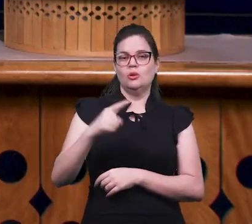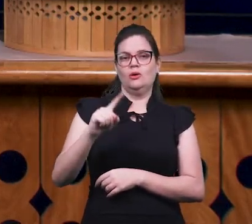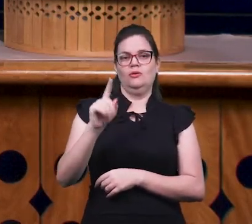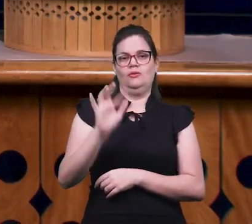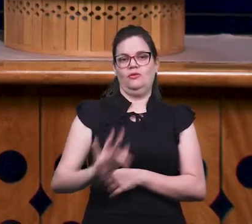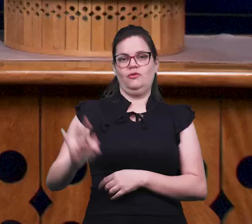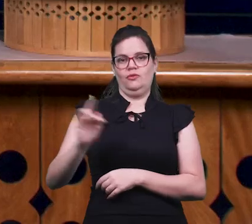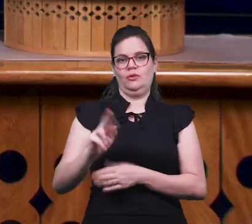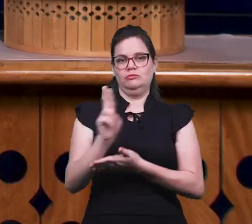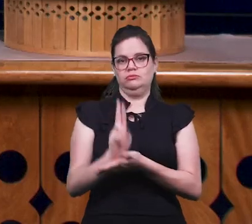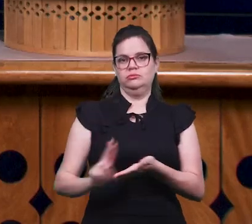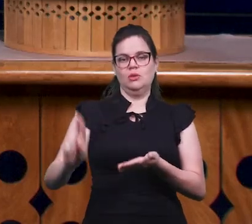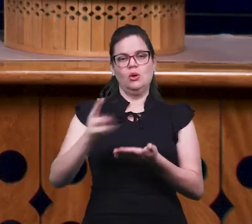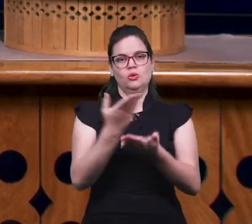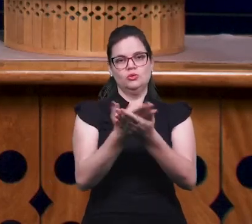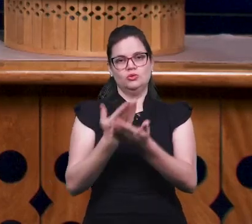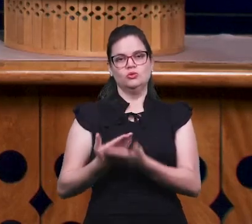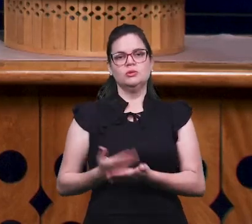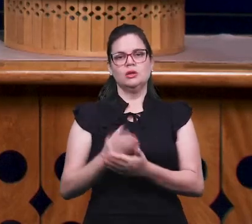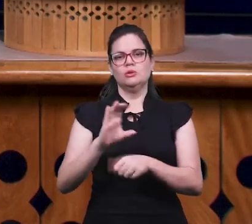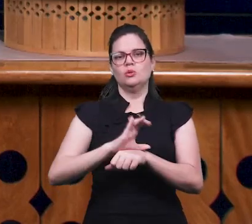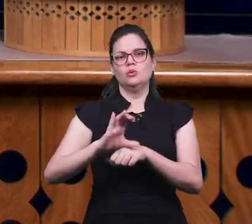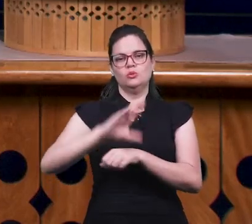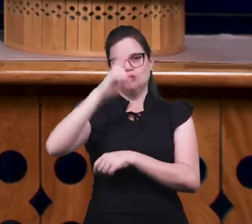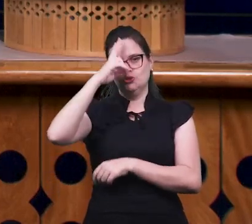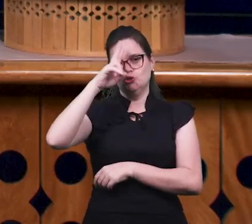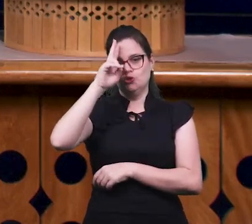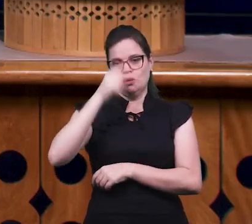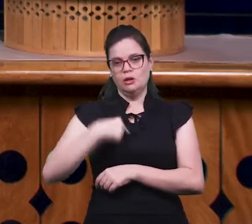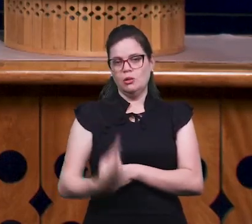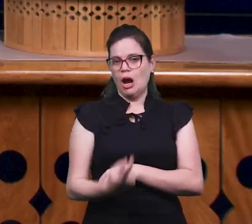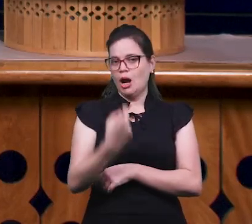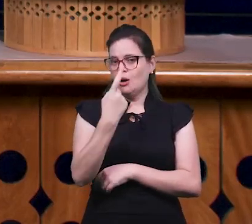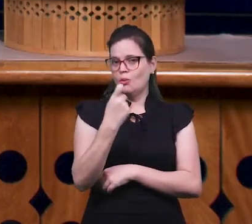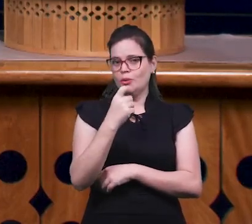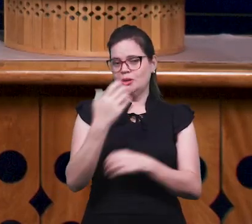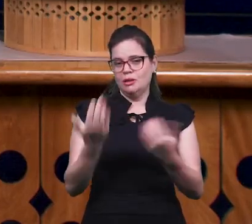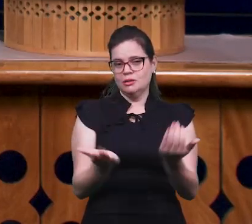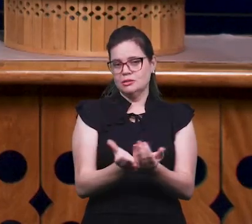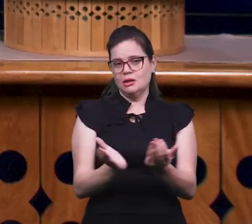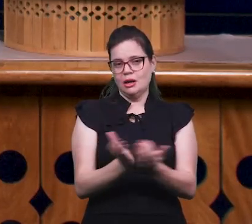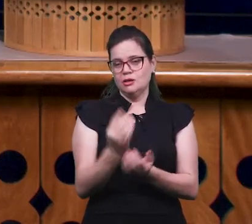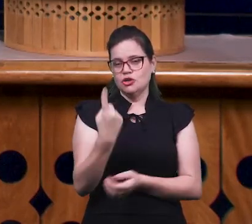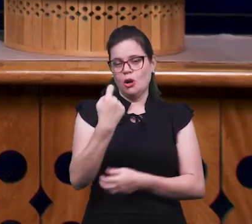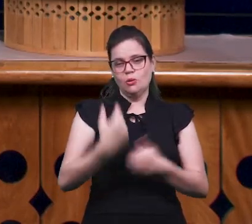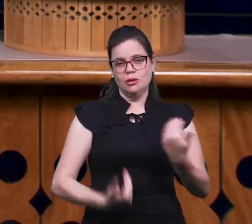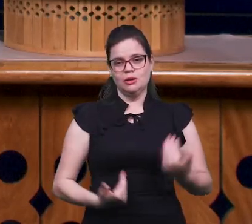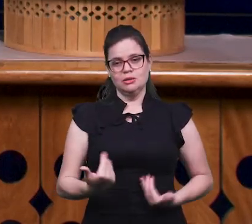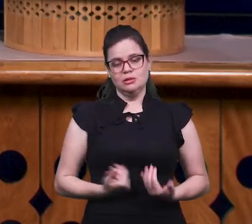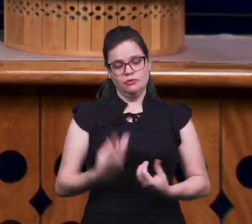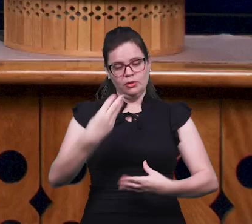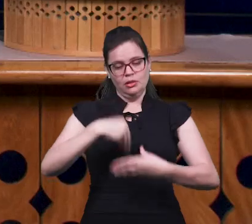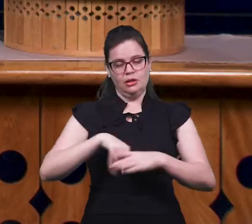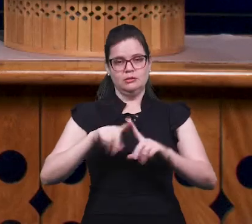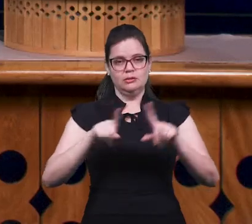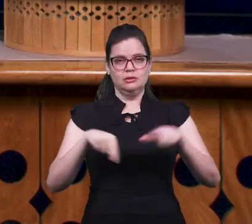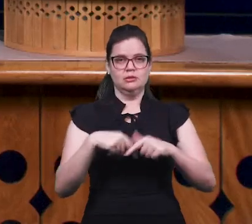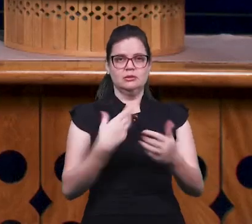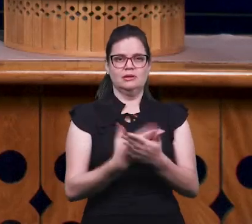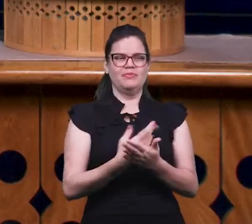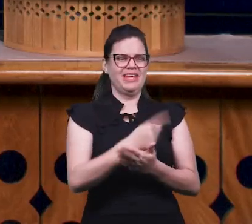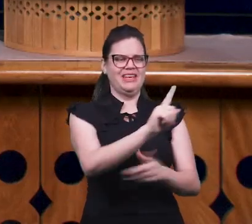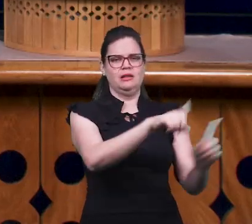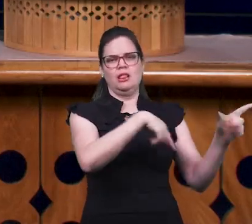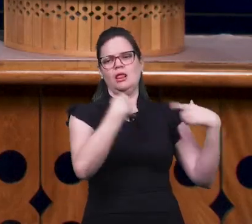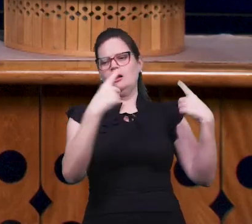estou na federal, fazendo curso de história, mas eu sou a única crente na faculdade lá. Eu não sei como é que eu faço. E